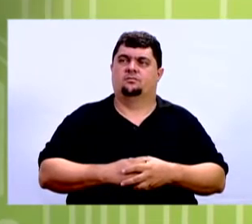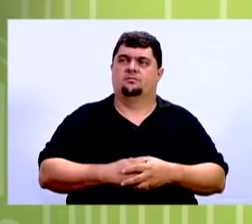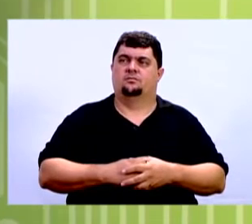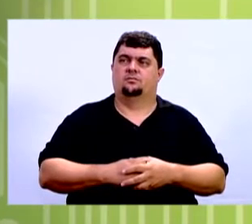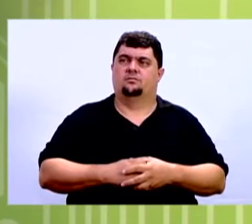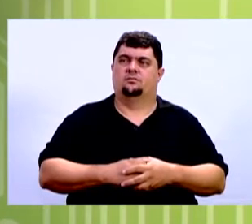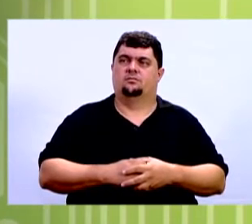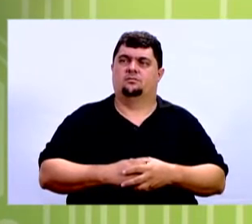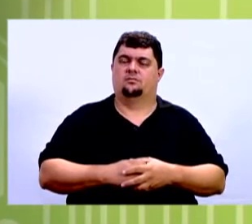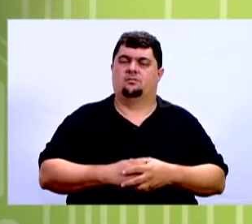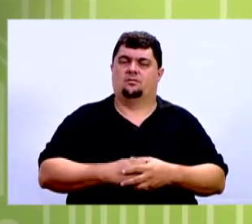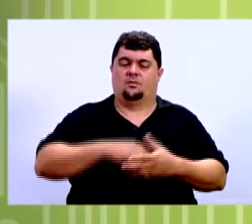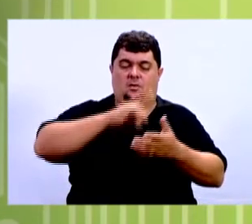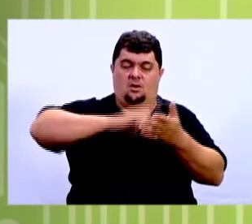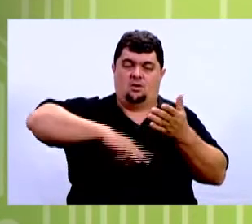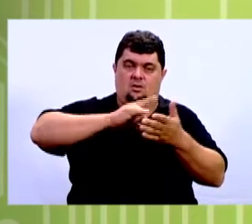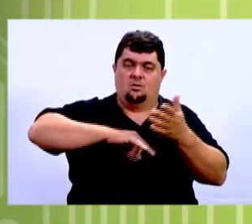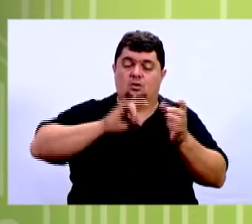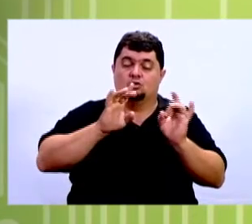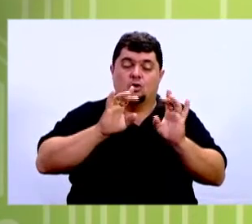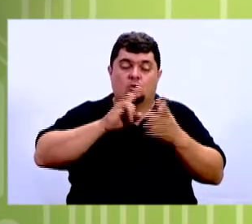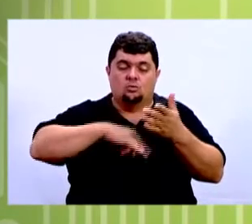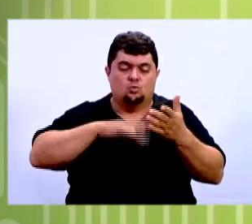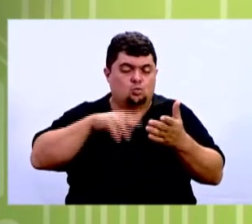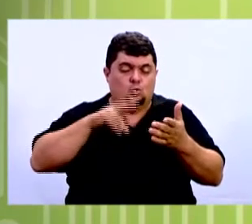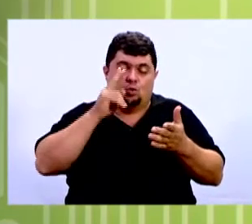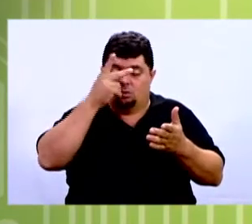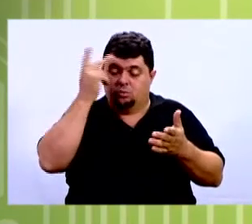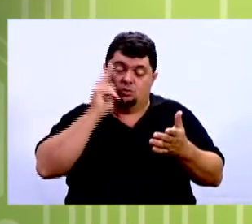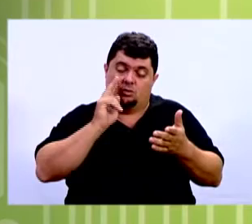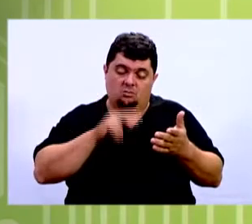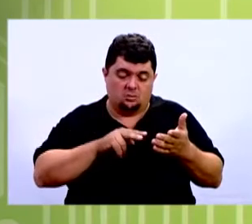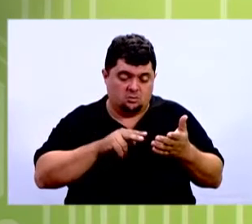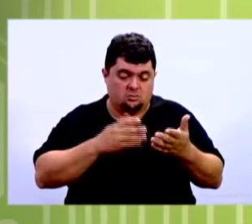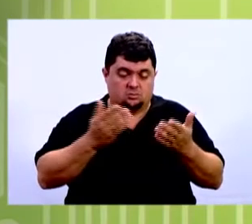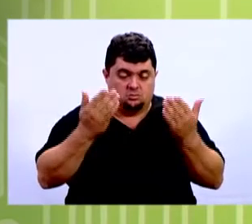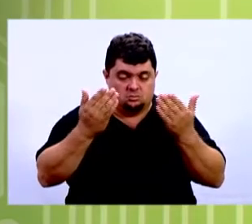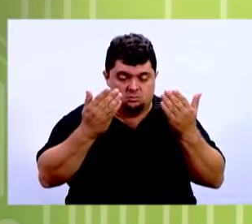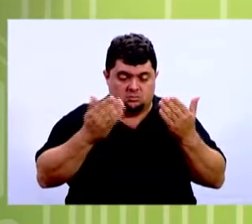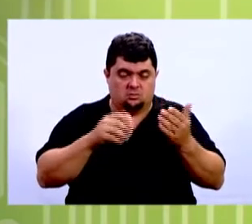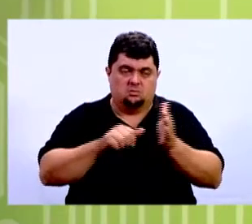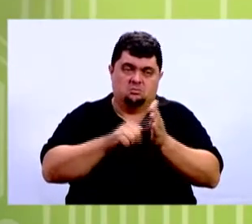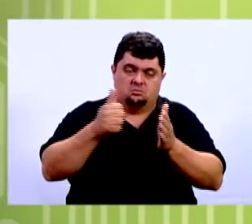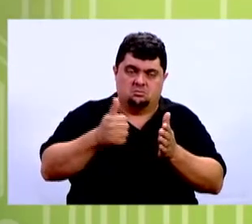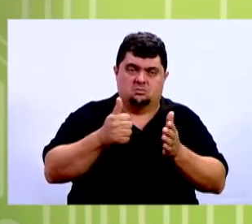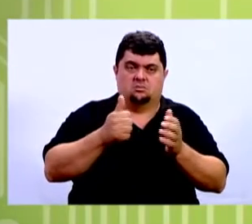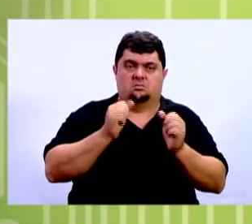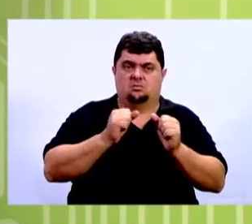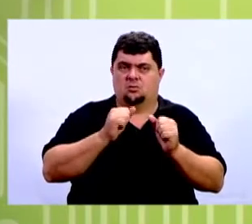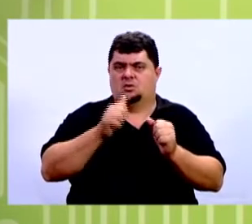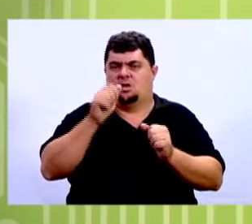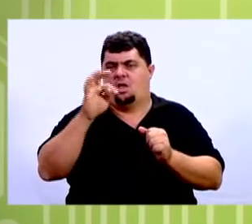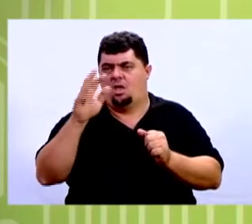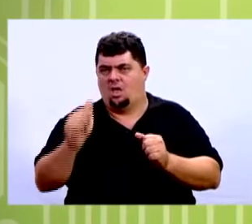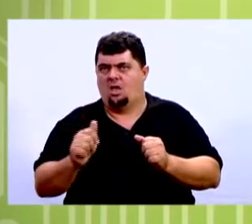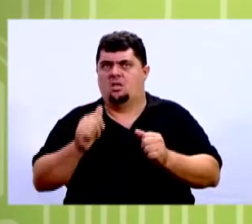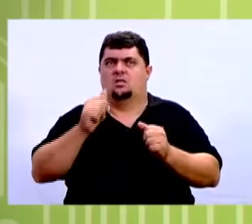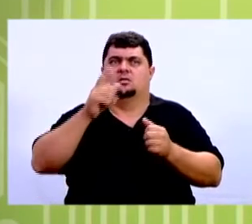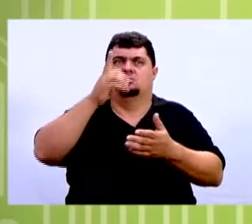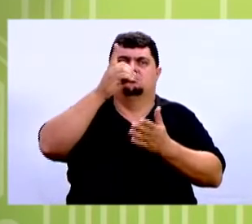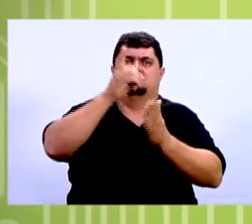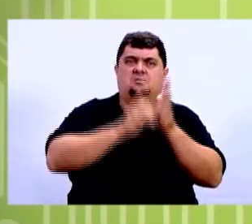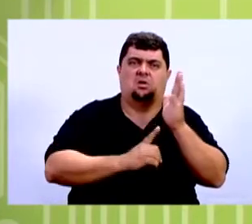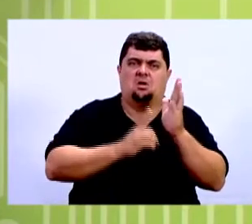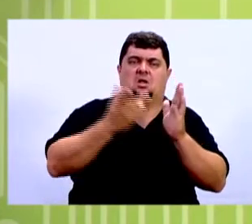Desculpa. A documental, então, analisa documentos que ainda não foi analisados, ou seja, documentos primários, né? Então pode ser as atas, pode ser